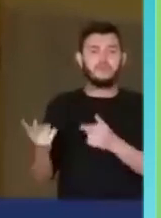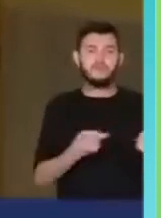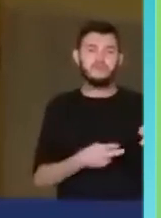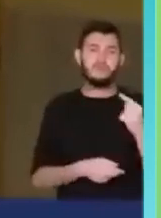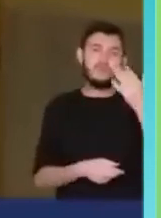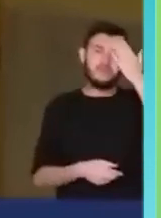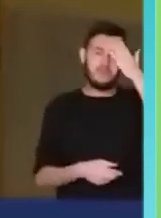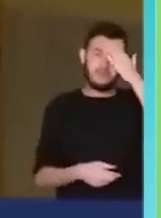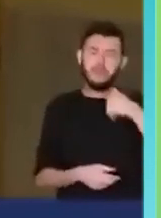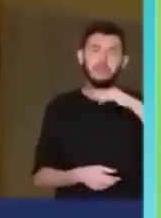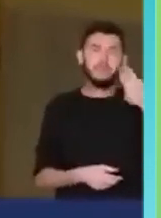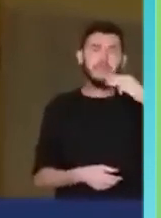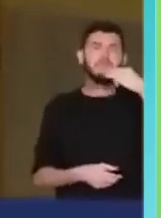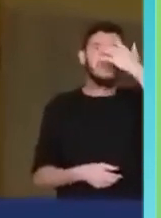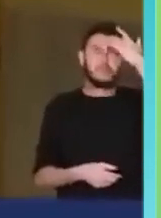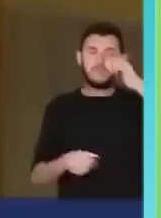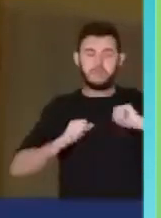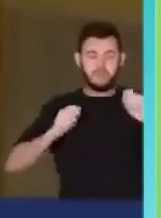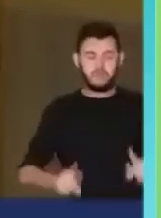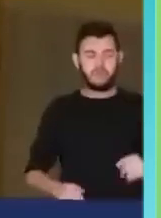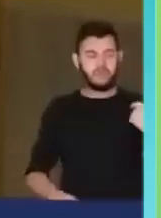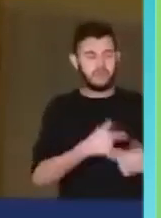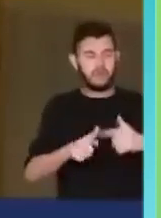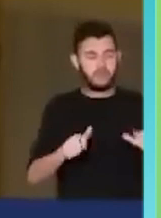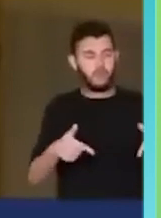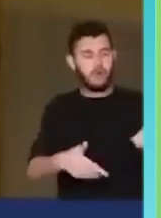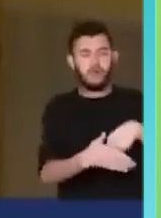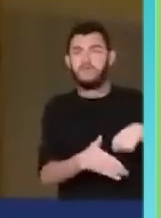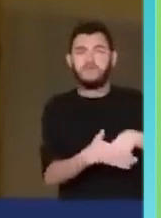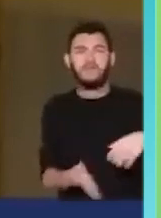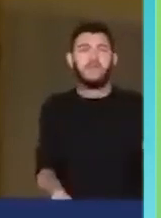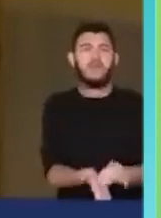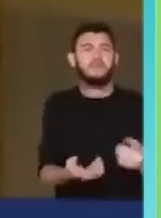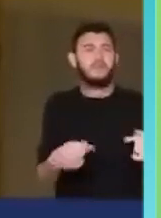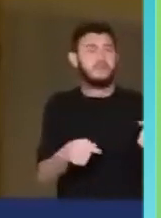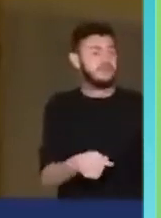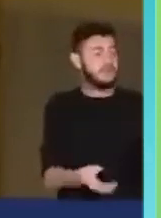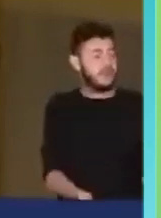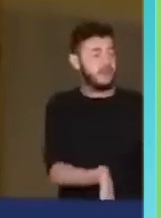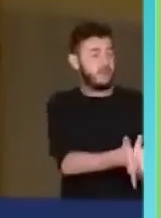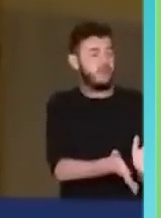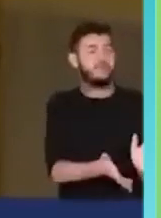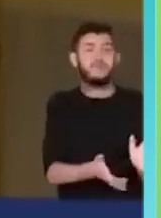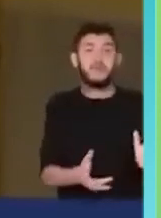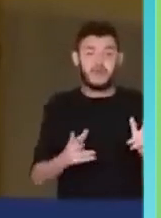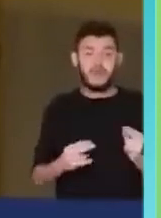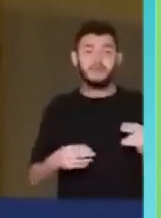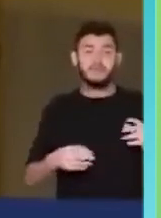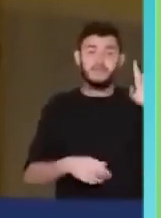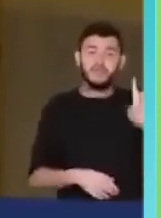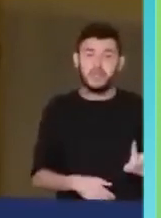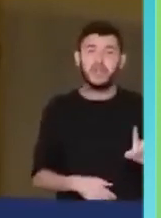são milhões de aposentados que acompanha essa luta que precisam desse recurso que merece que têm direito